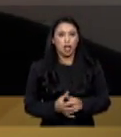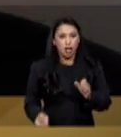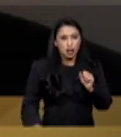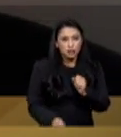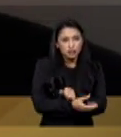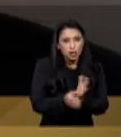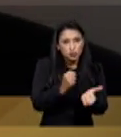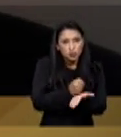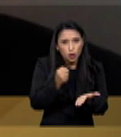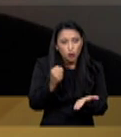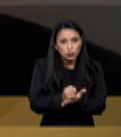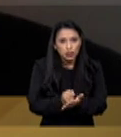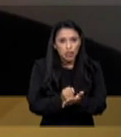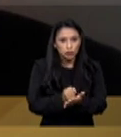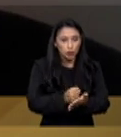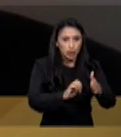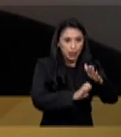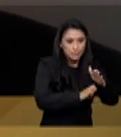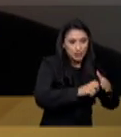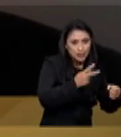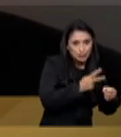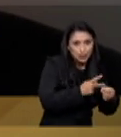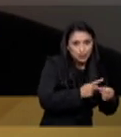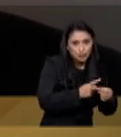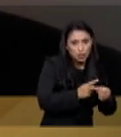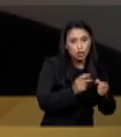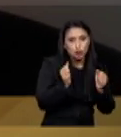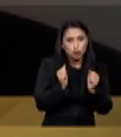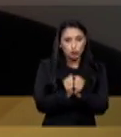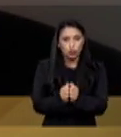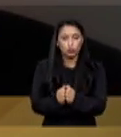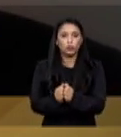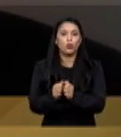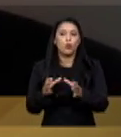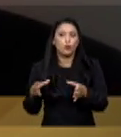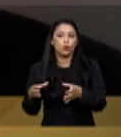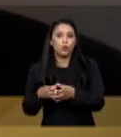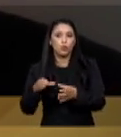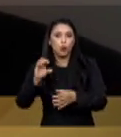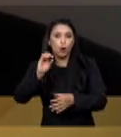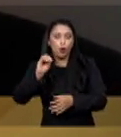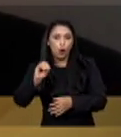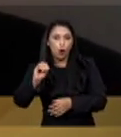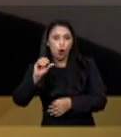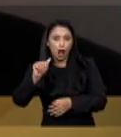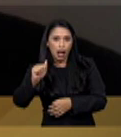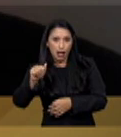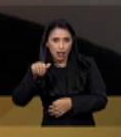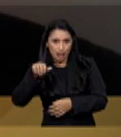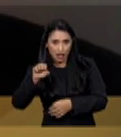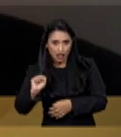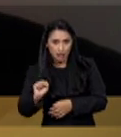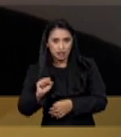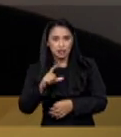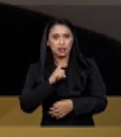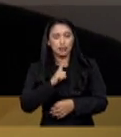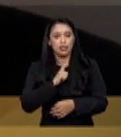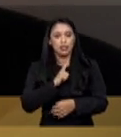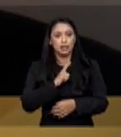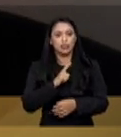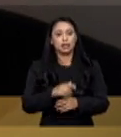de contratos entre a Petrobras e o grupo OAS, especialmente no tocante às obras